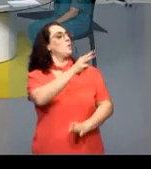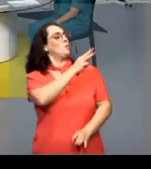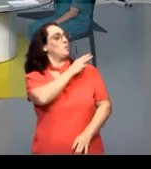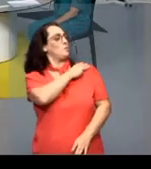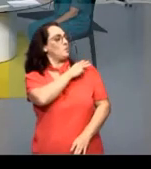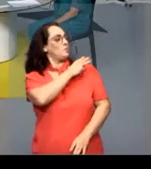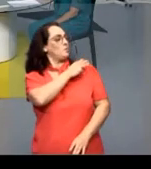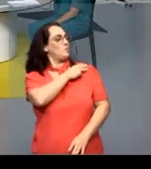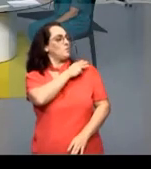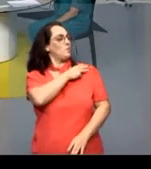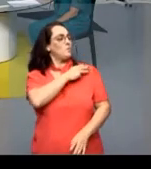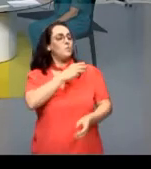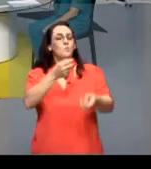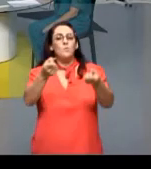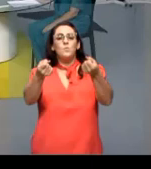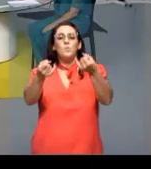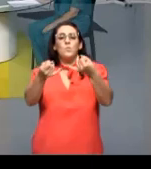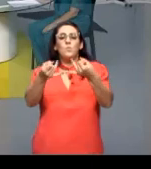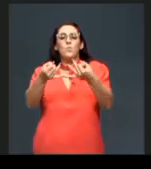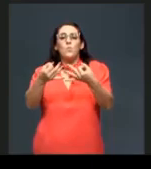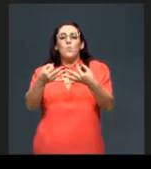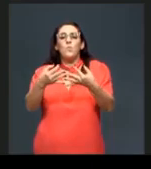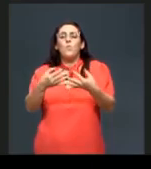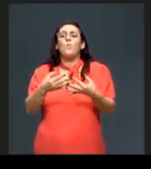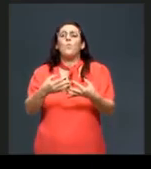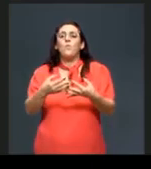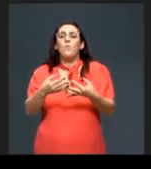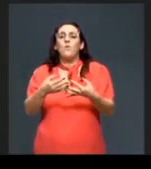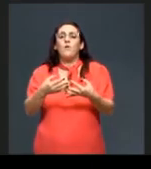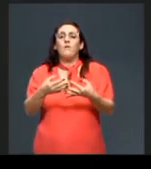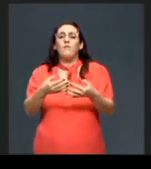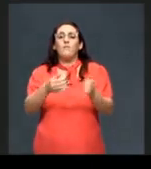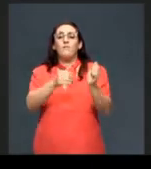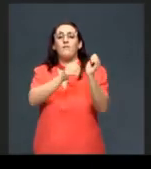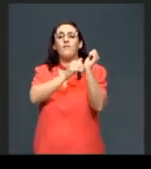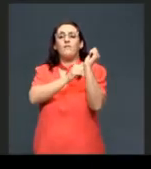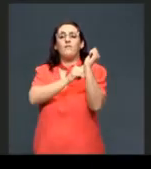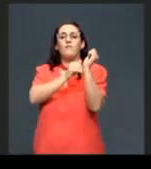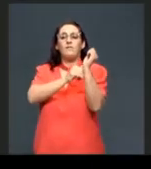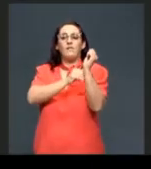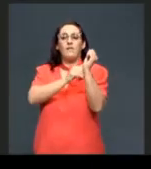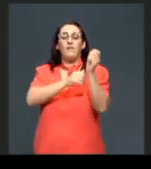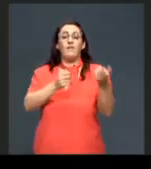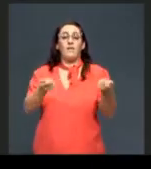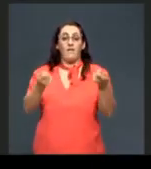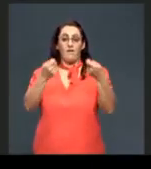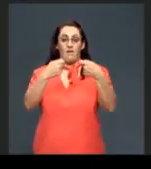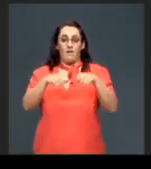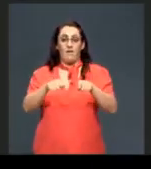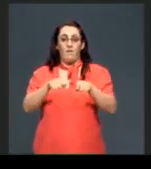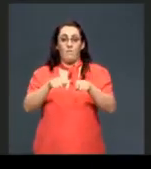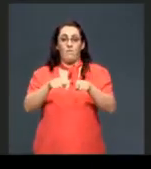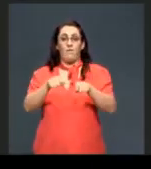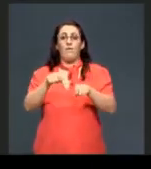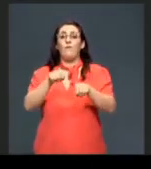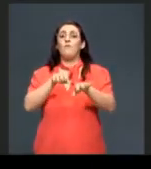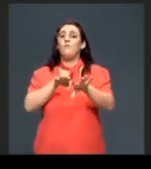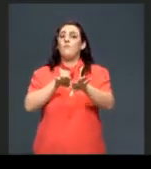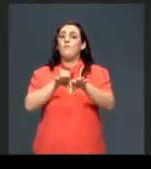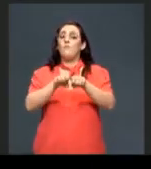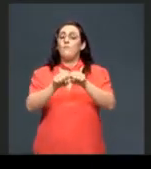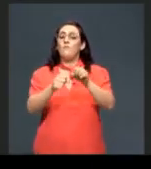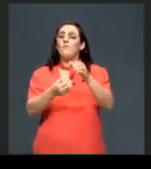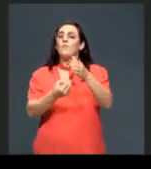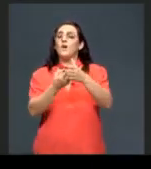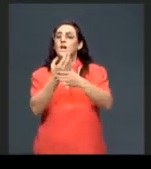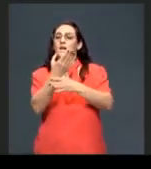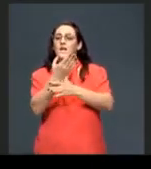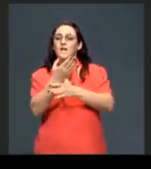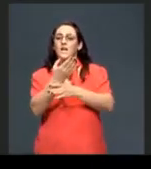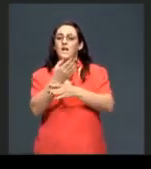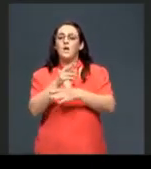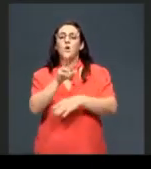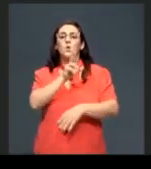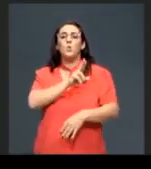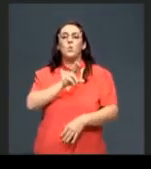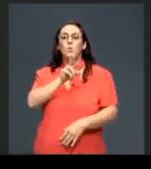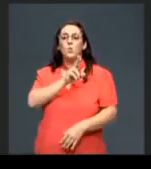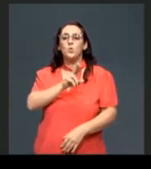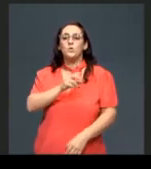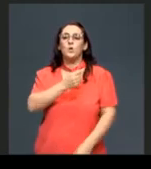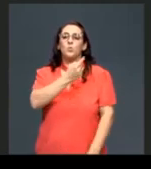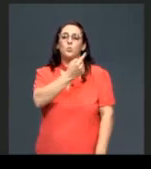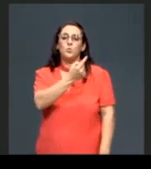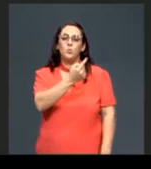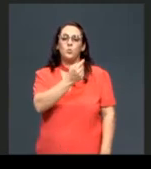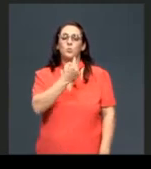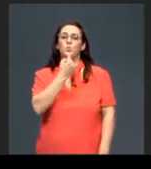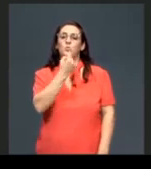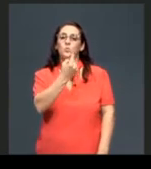Quantas senhas de 6 dígitos podemos formar utilizando os dígitos 1, 1, 2, 3,